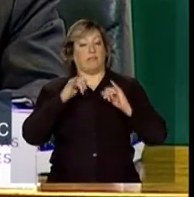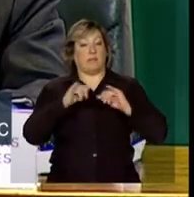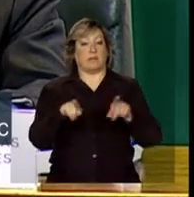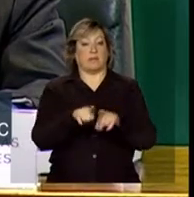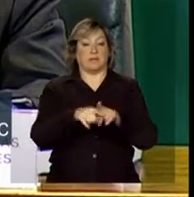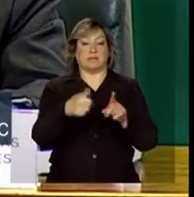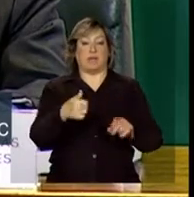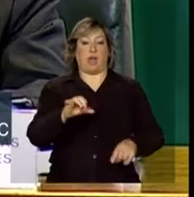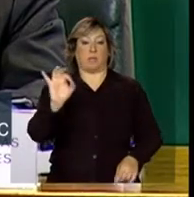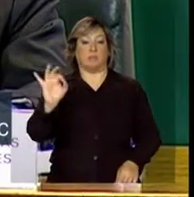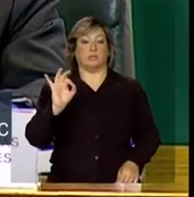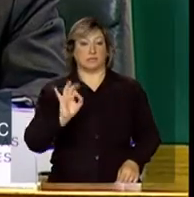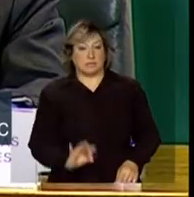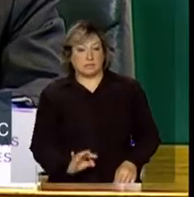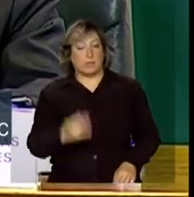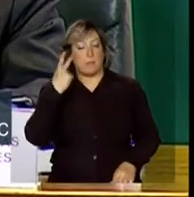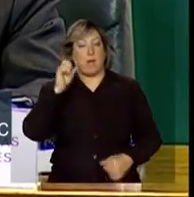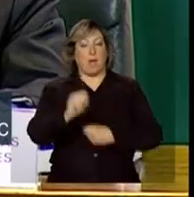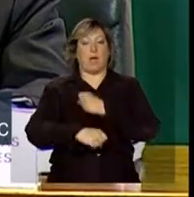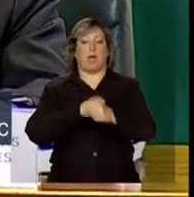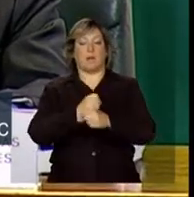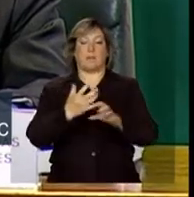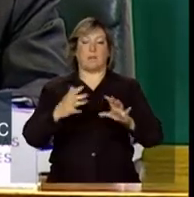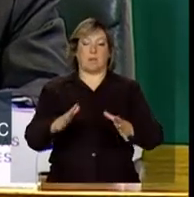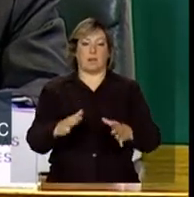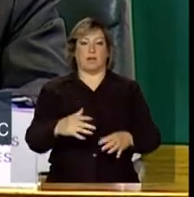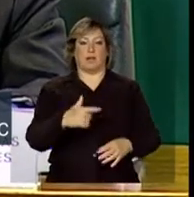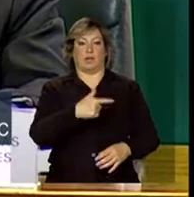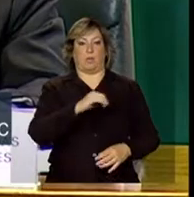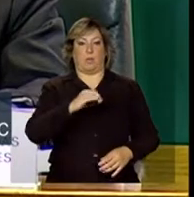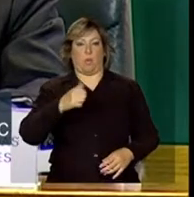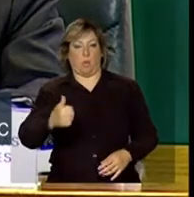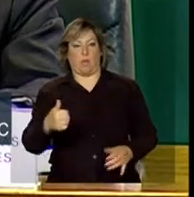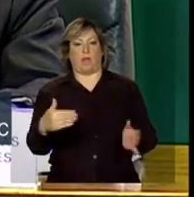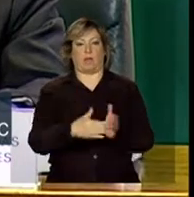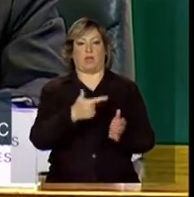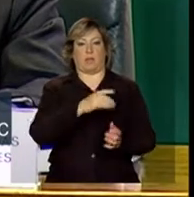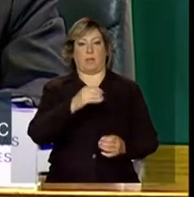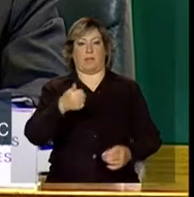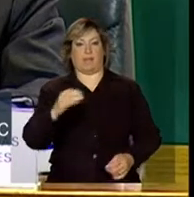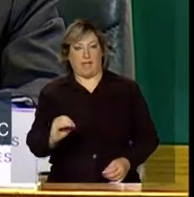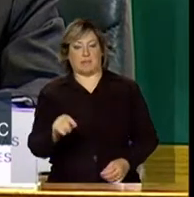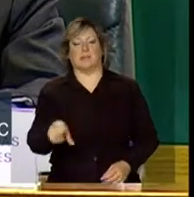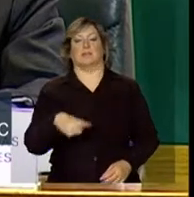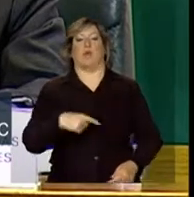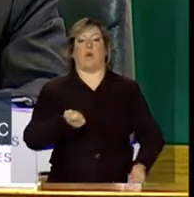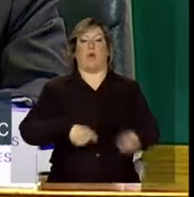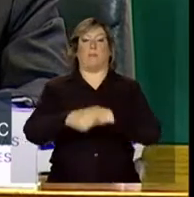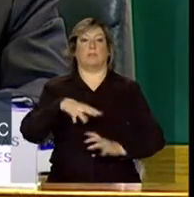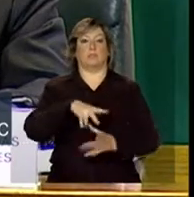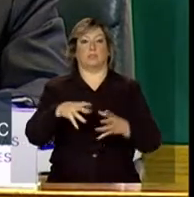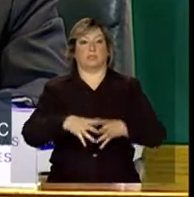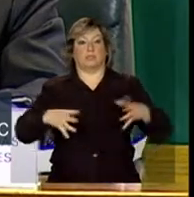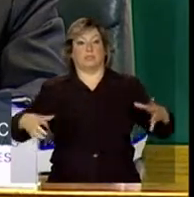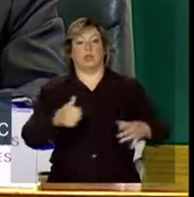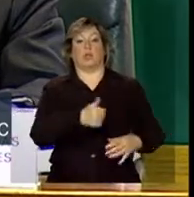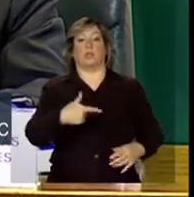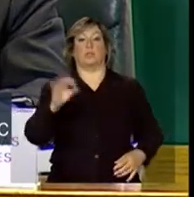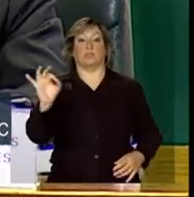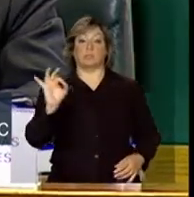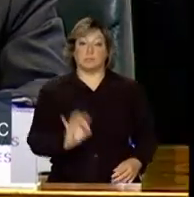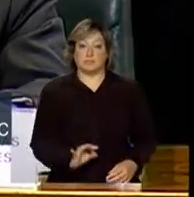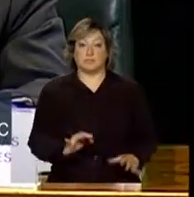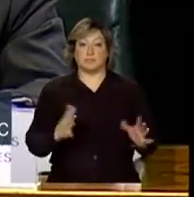anuais em média entre 2001 e 2010 enquanto o comércio Mundial cresceu 12%